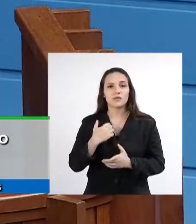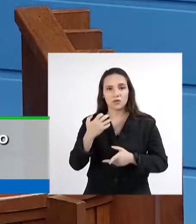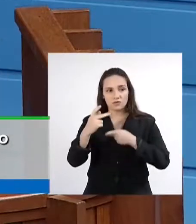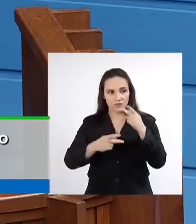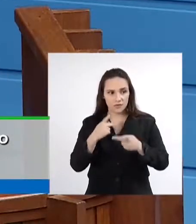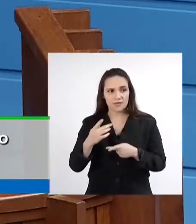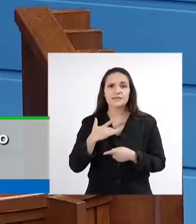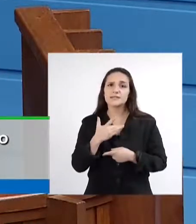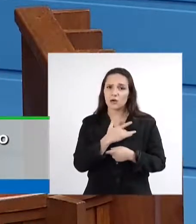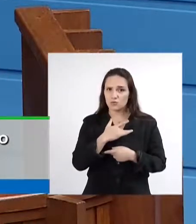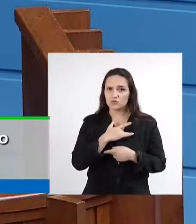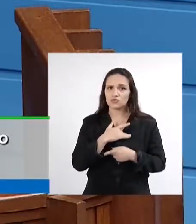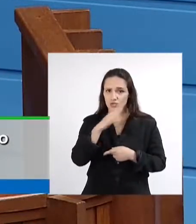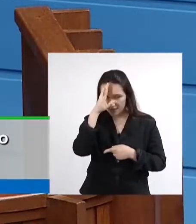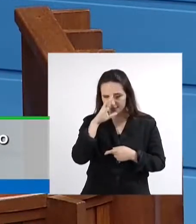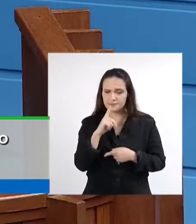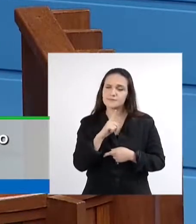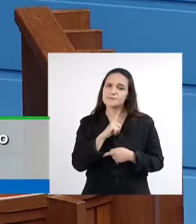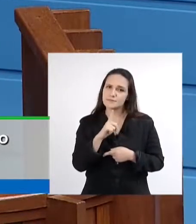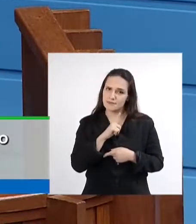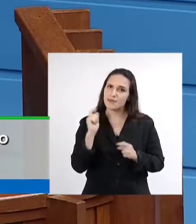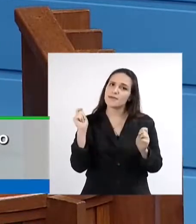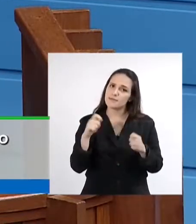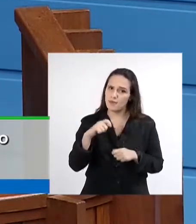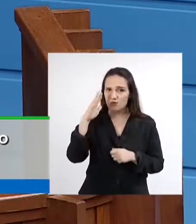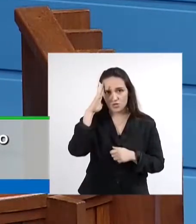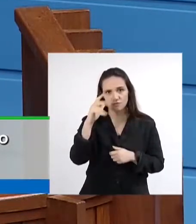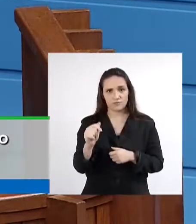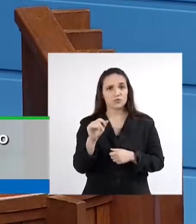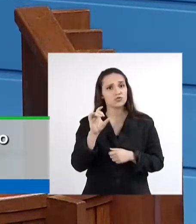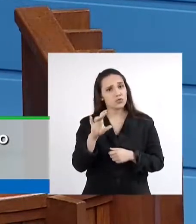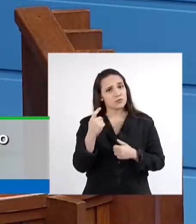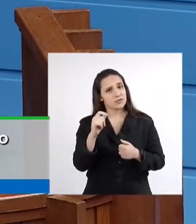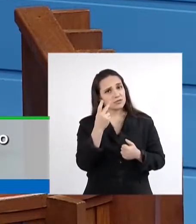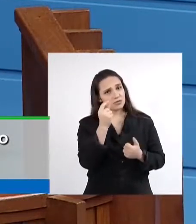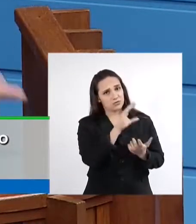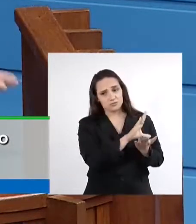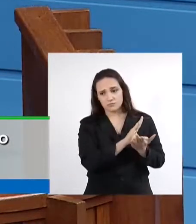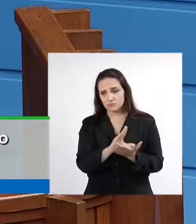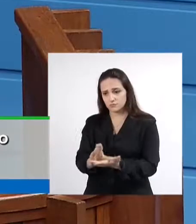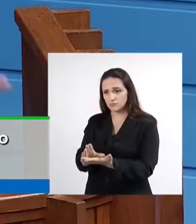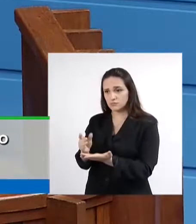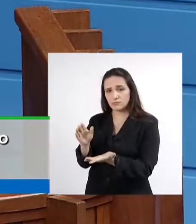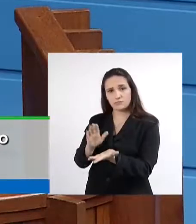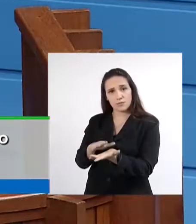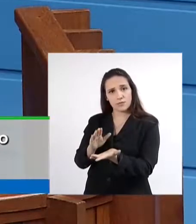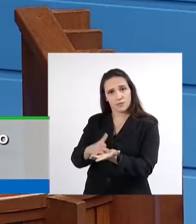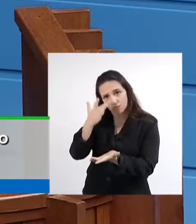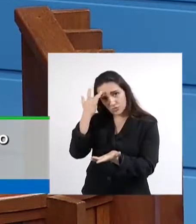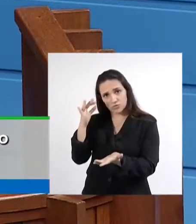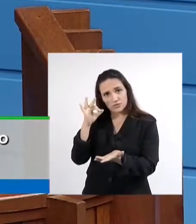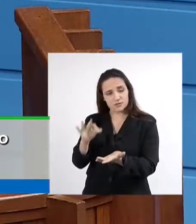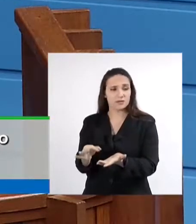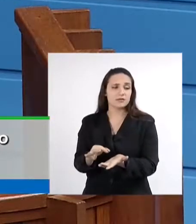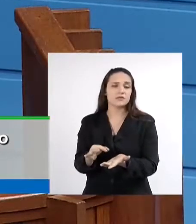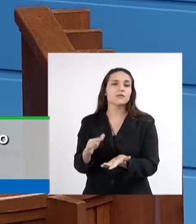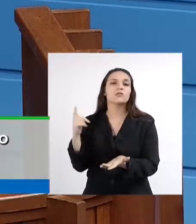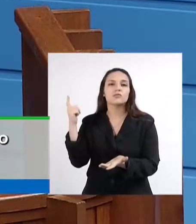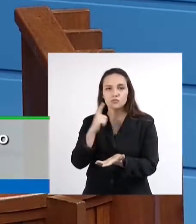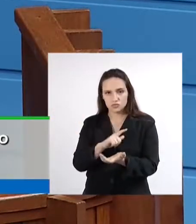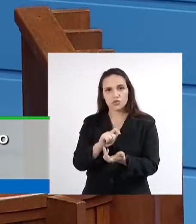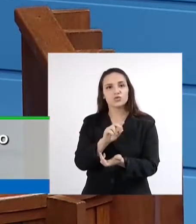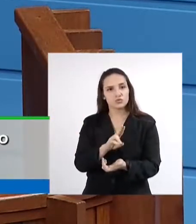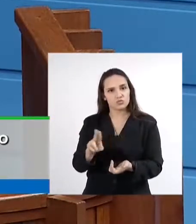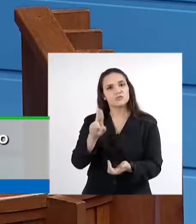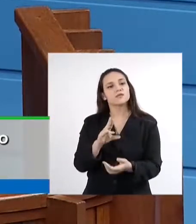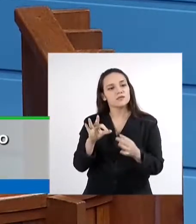pública tem jeito, sim. É só a gente arrumar o dinheiro, entregar nas mãos das pessoas certas, para que esse